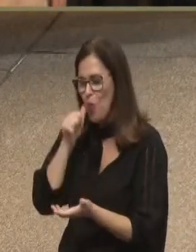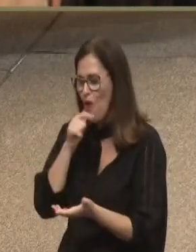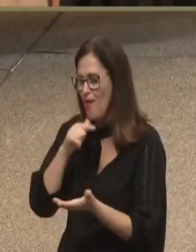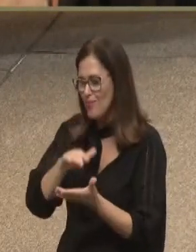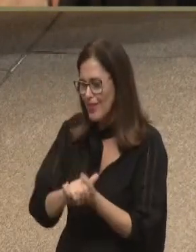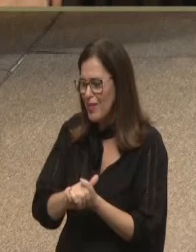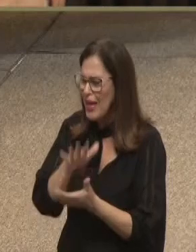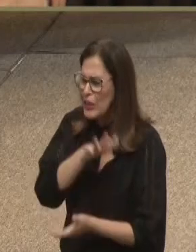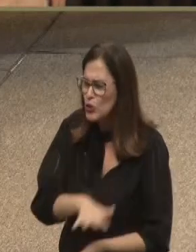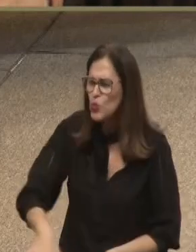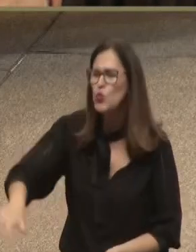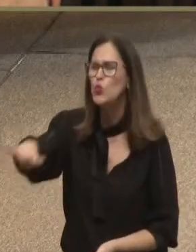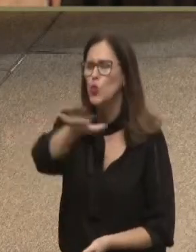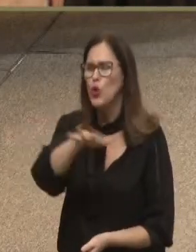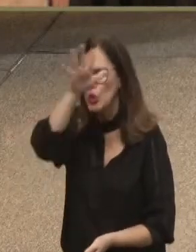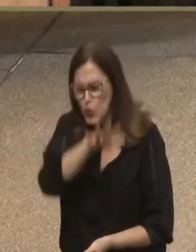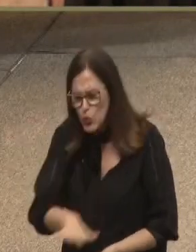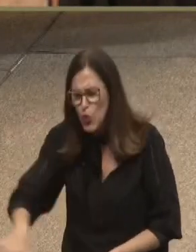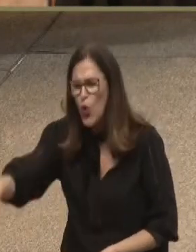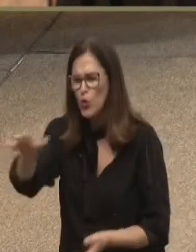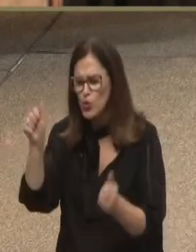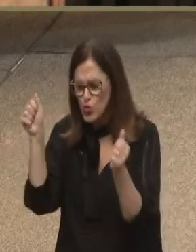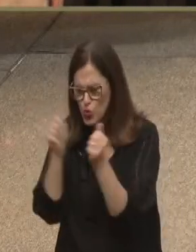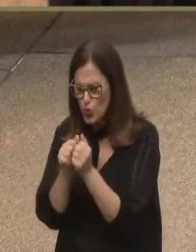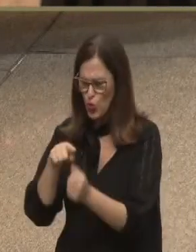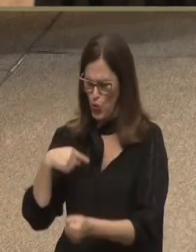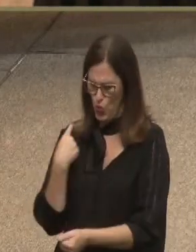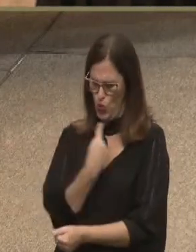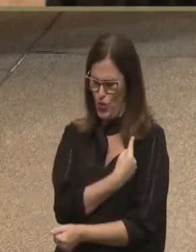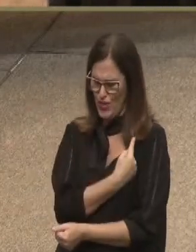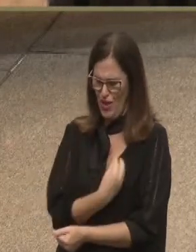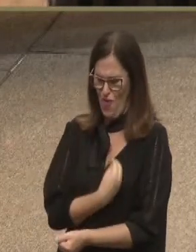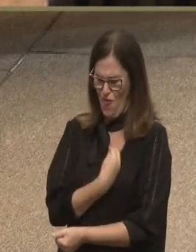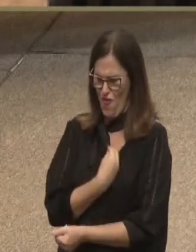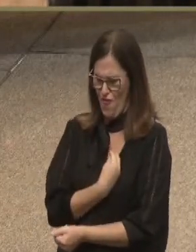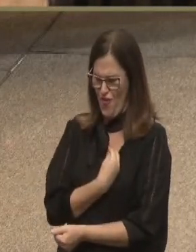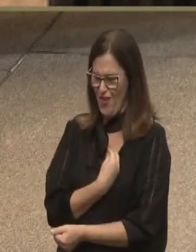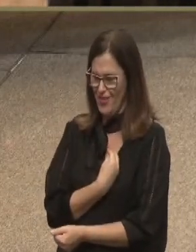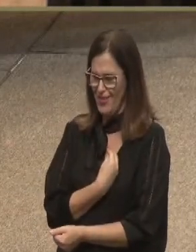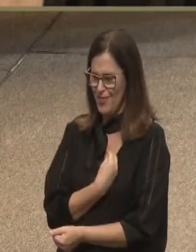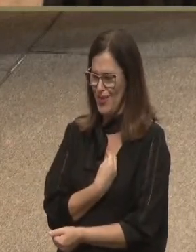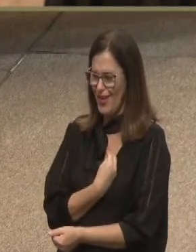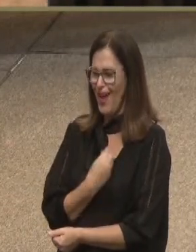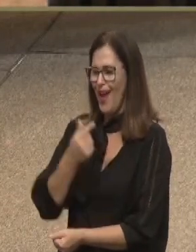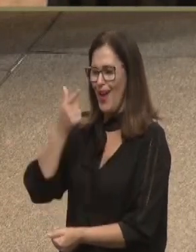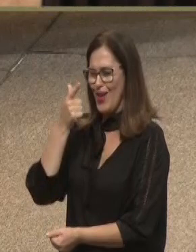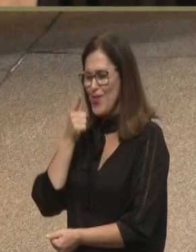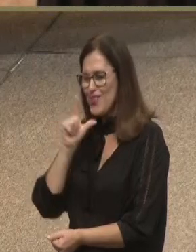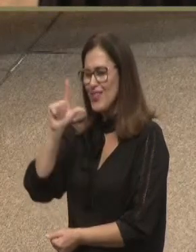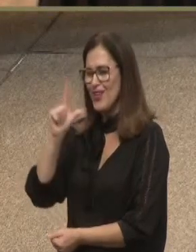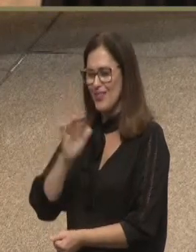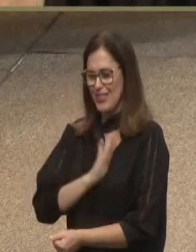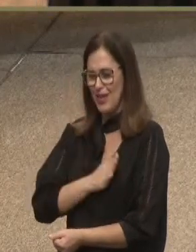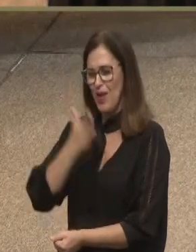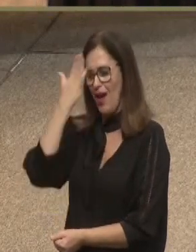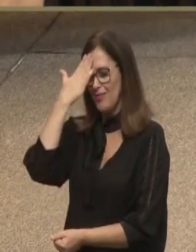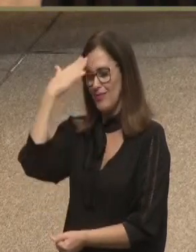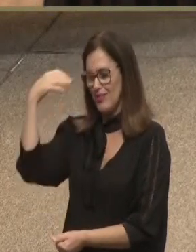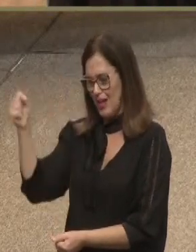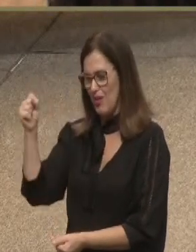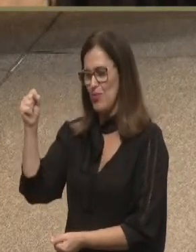que todos, juntamente conosco, possamos viver de uma tal maneira que alcancemos um coração